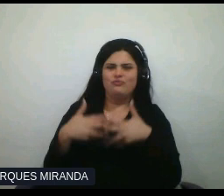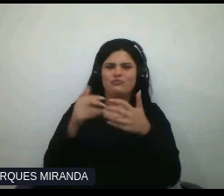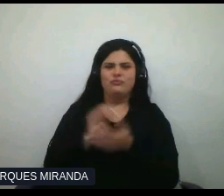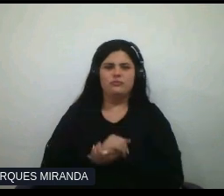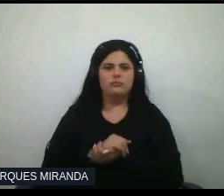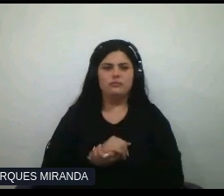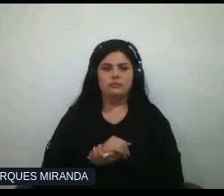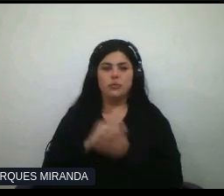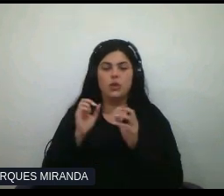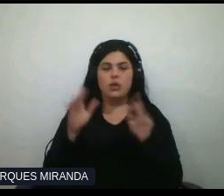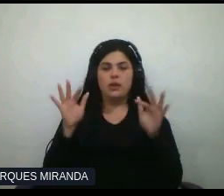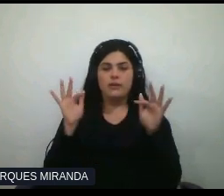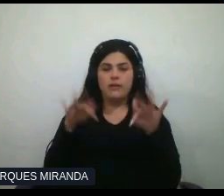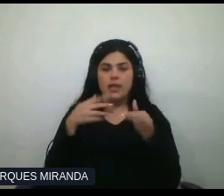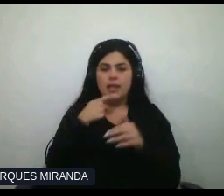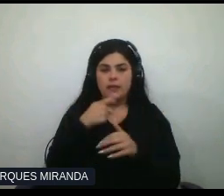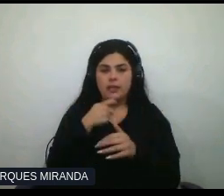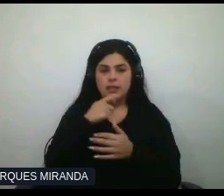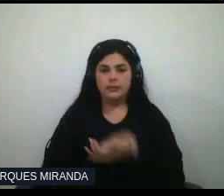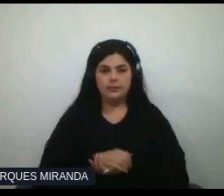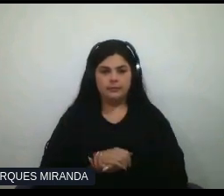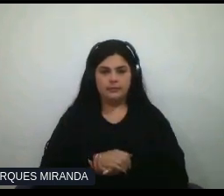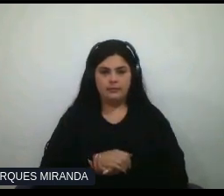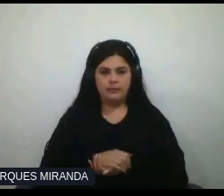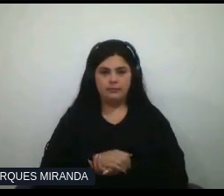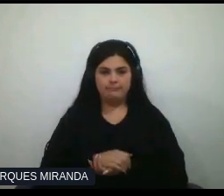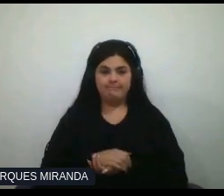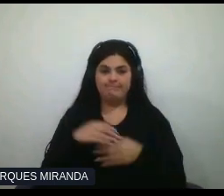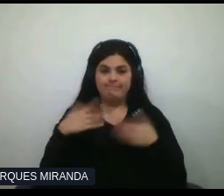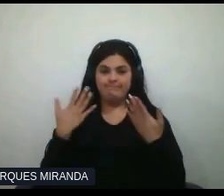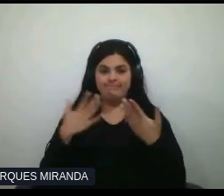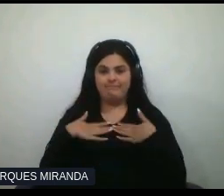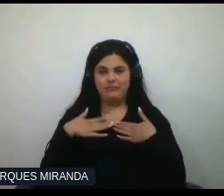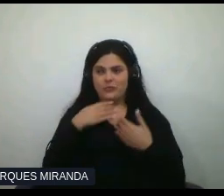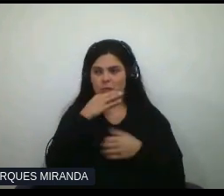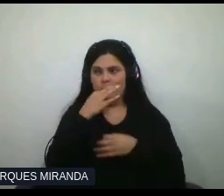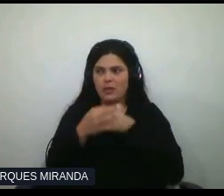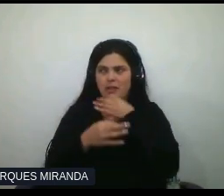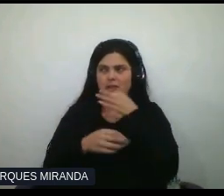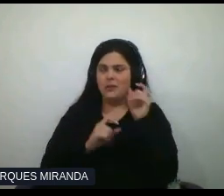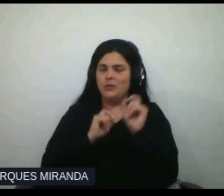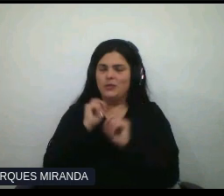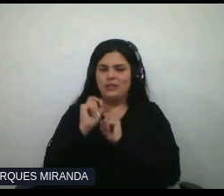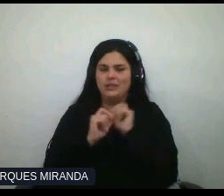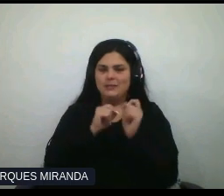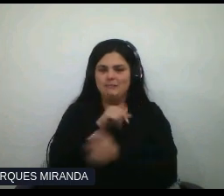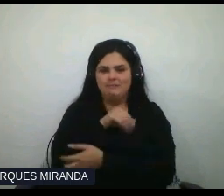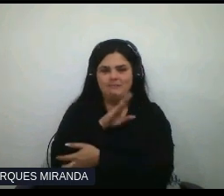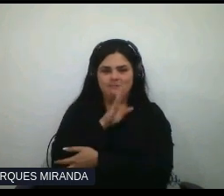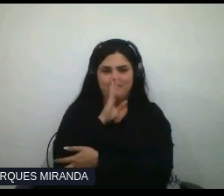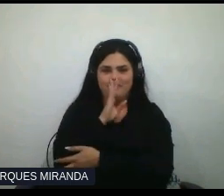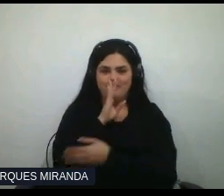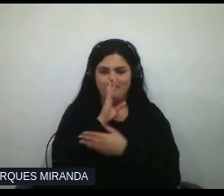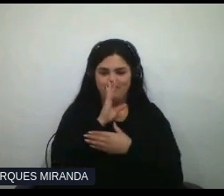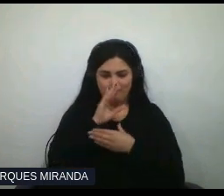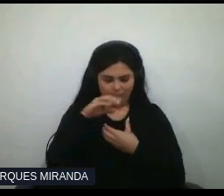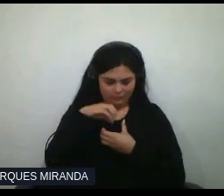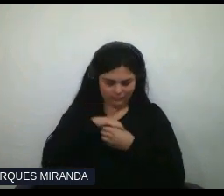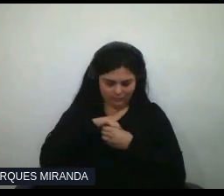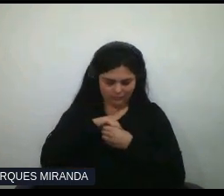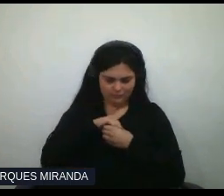E acabou ali essa entrevista. E para mim, né, ficou um silêncio interno que eu falei, poxa, mas